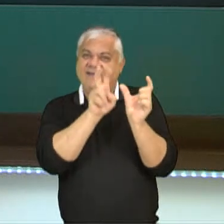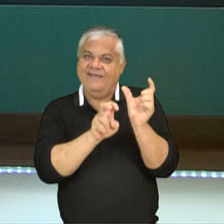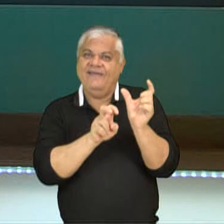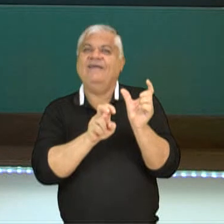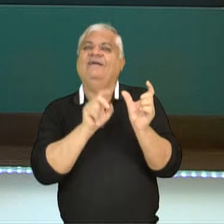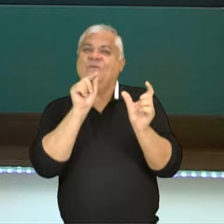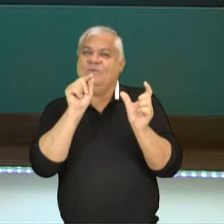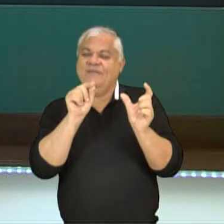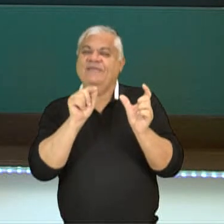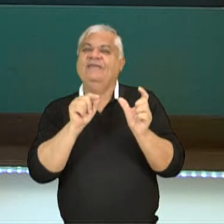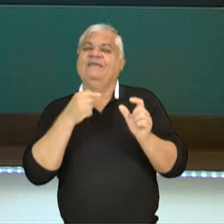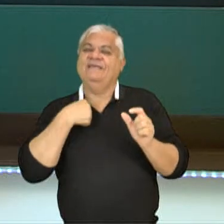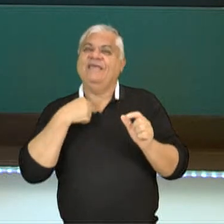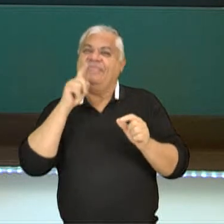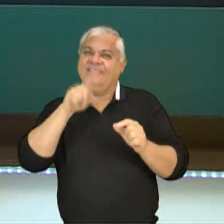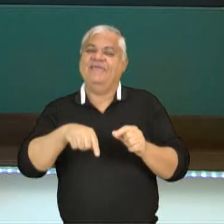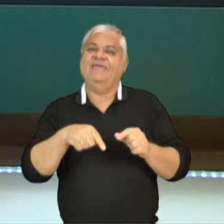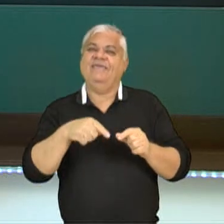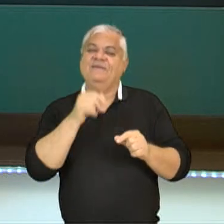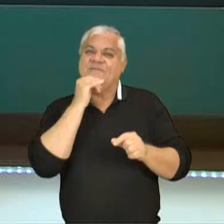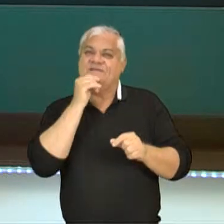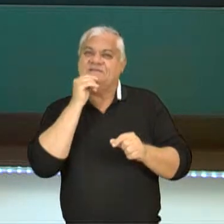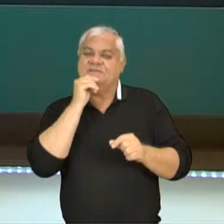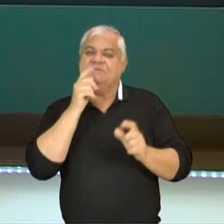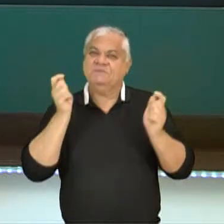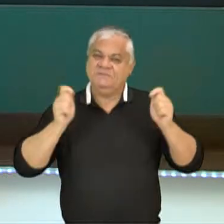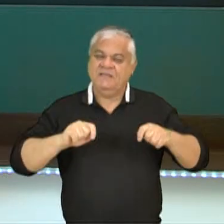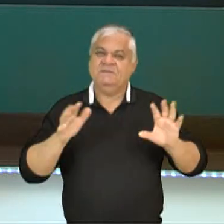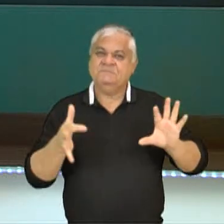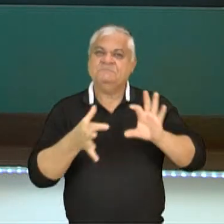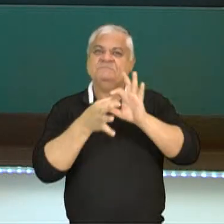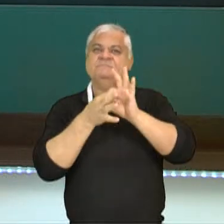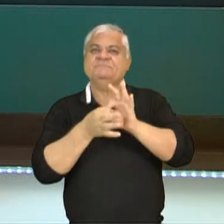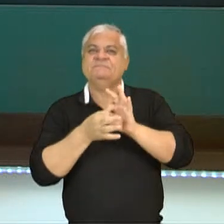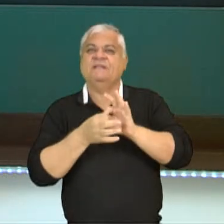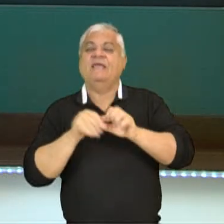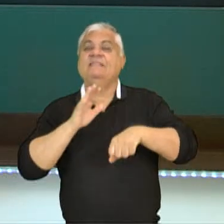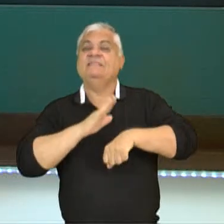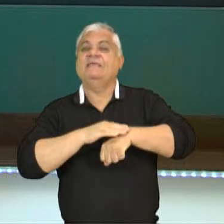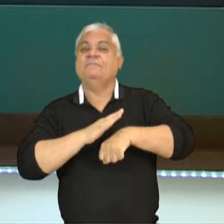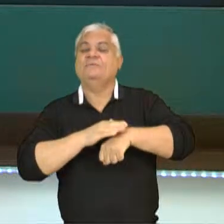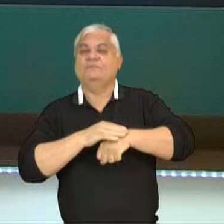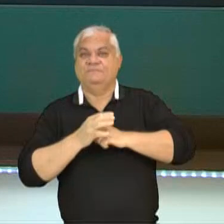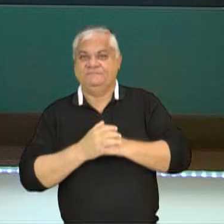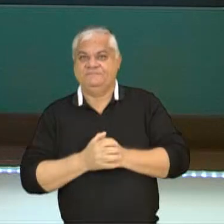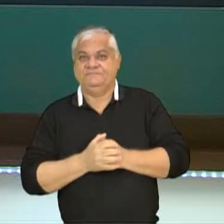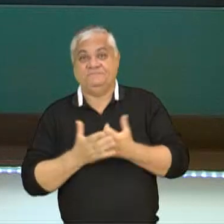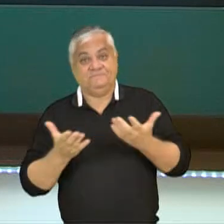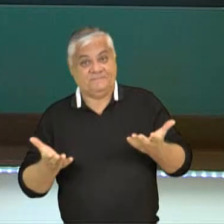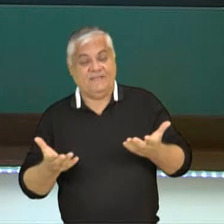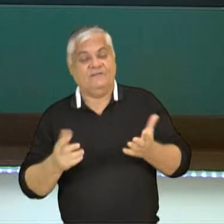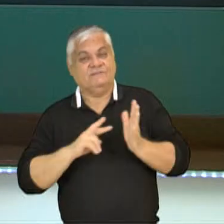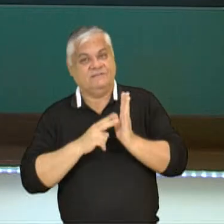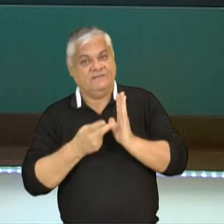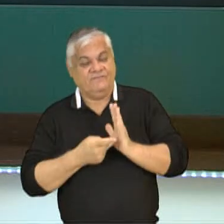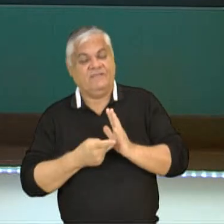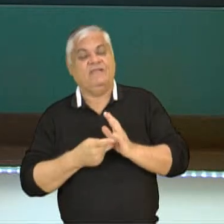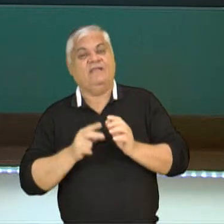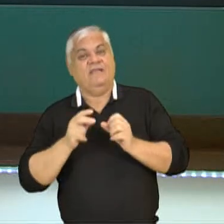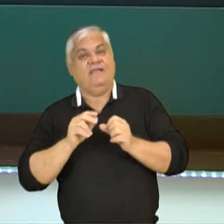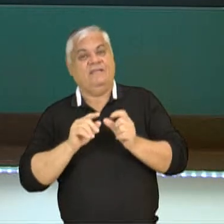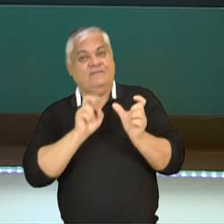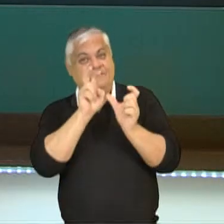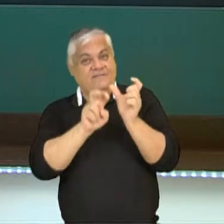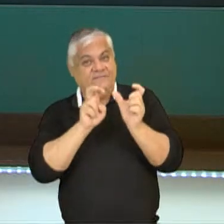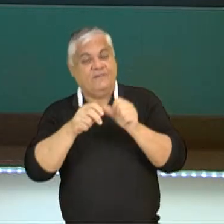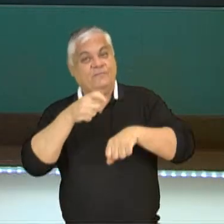Então elas têm aí a possibilidade da gente pensar no tempo. Então, portanto, são advérbios de tempo,